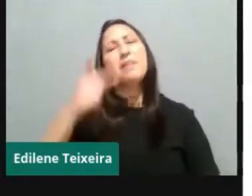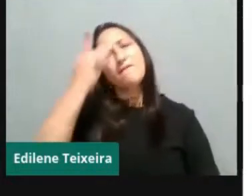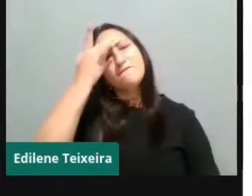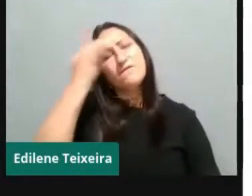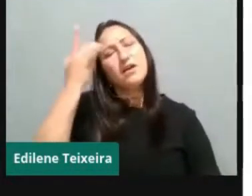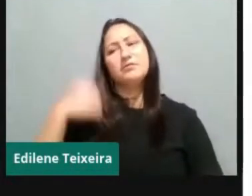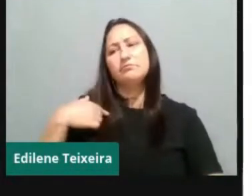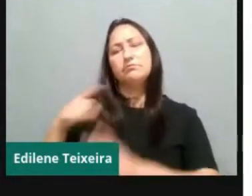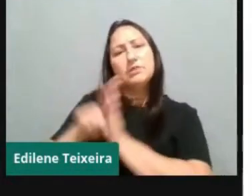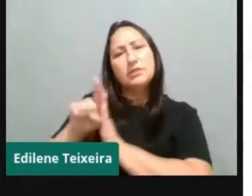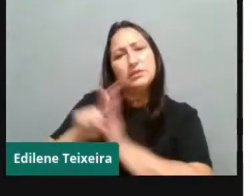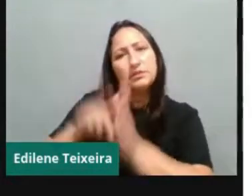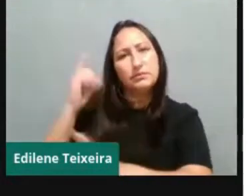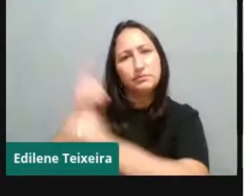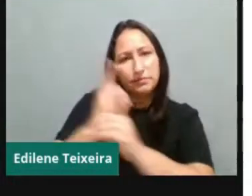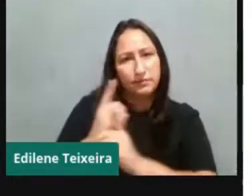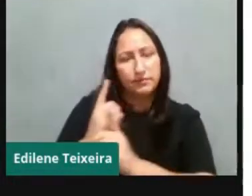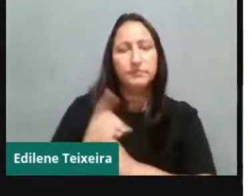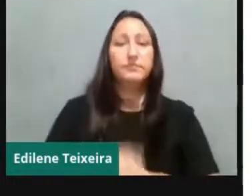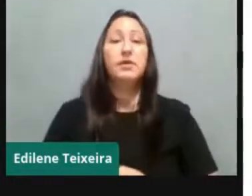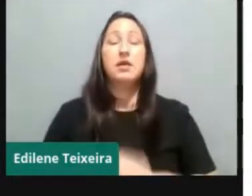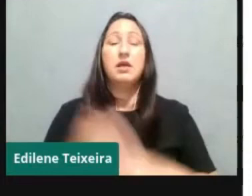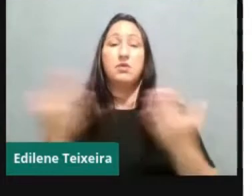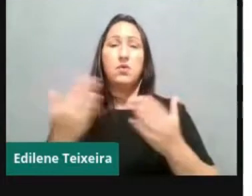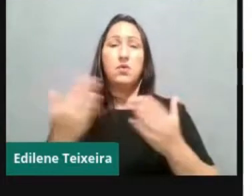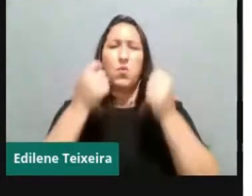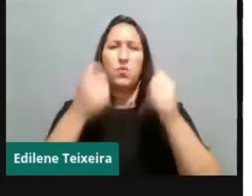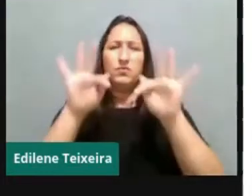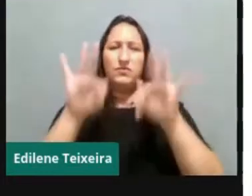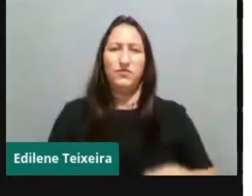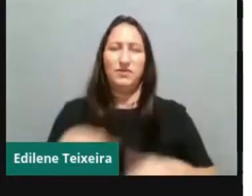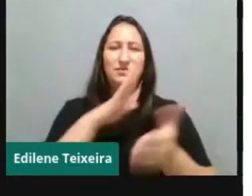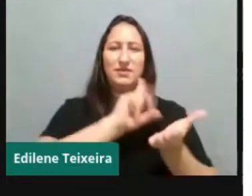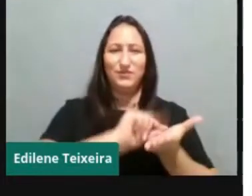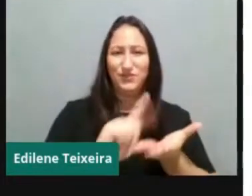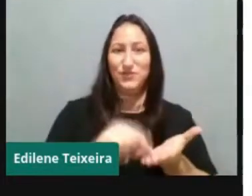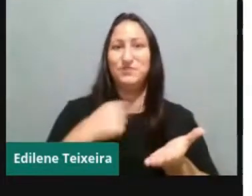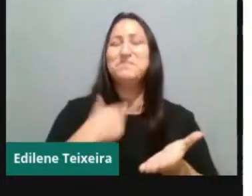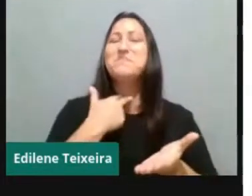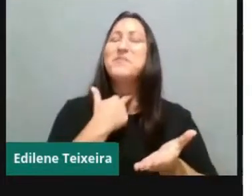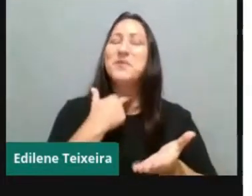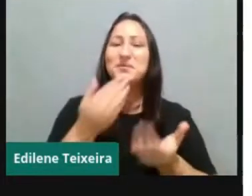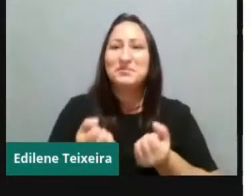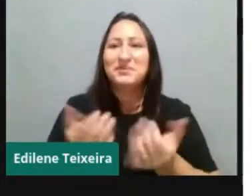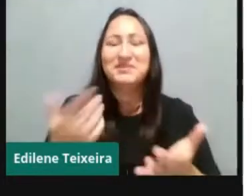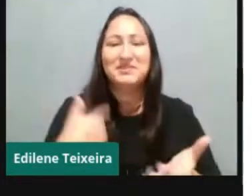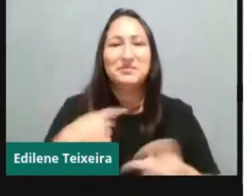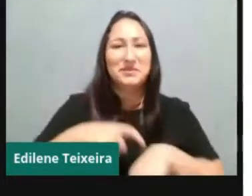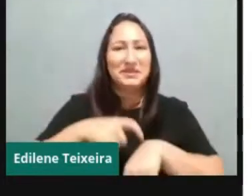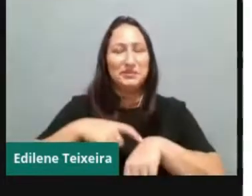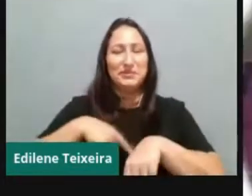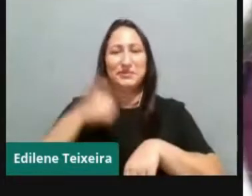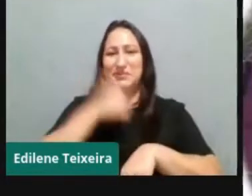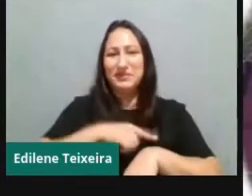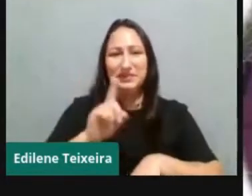estão na linha de frente. Estamos fechando um artigo, não vou mostrar os dados porque não vai dar tempo. Esse é o nosso